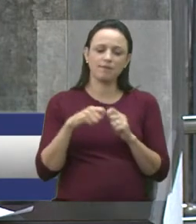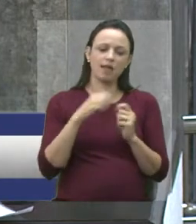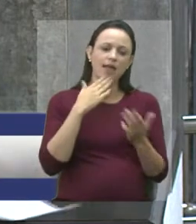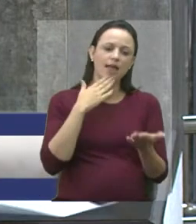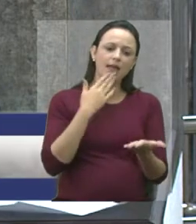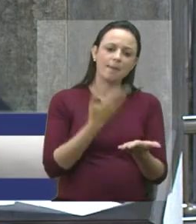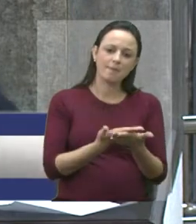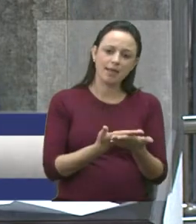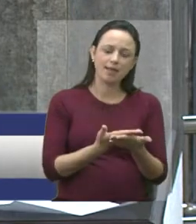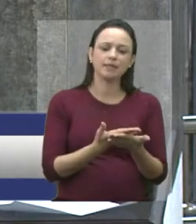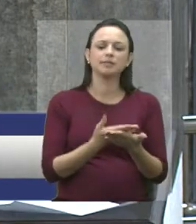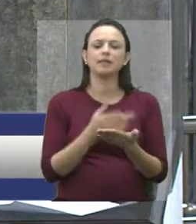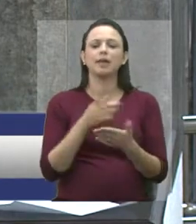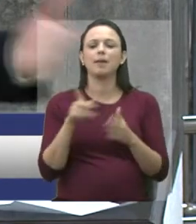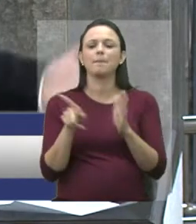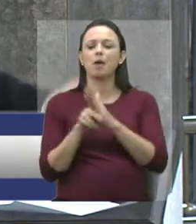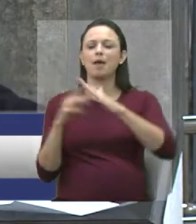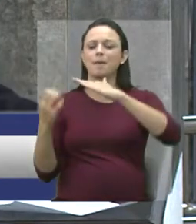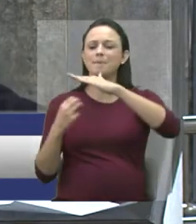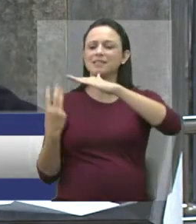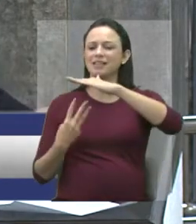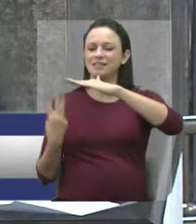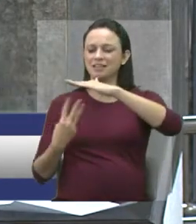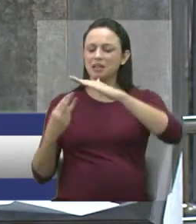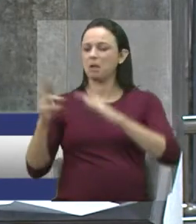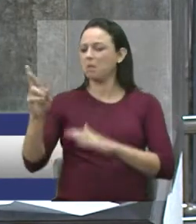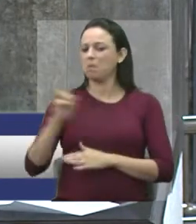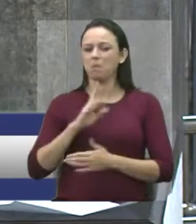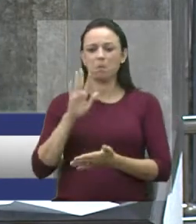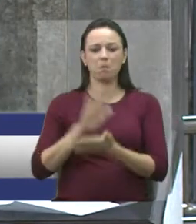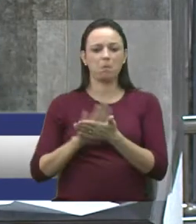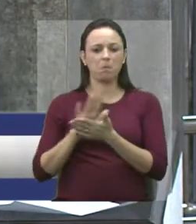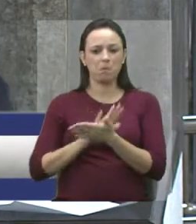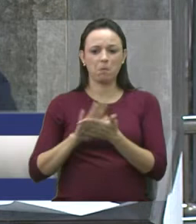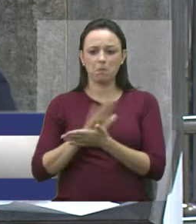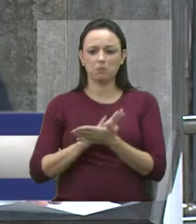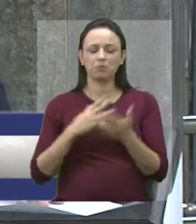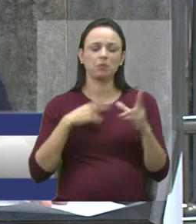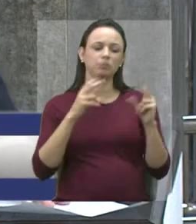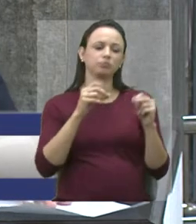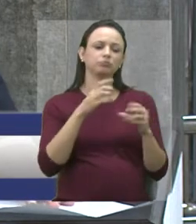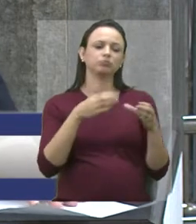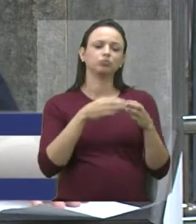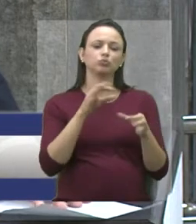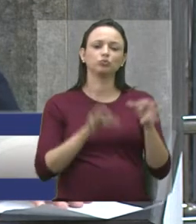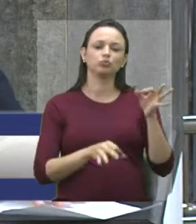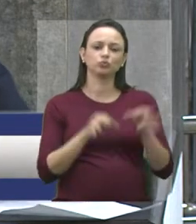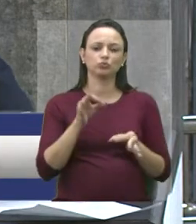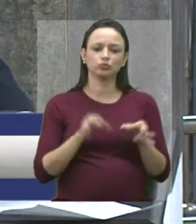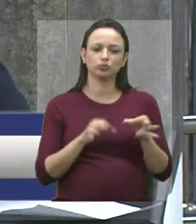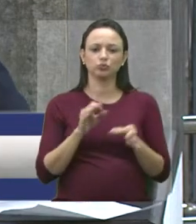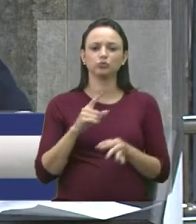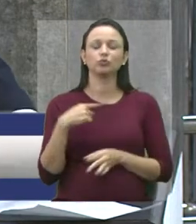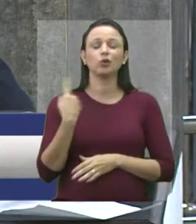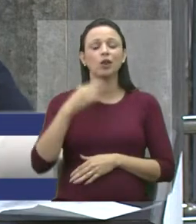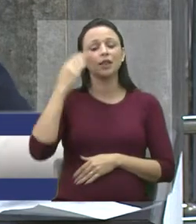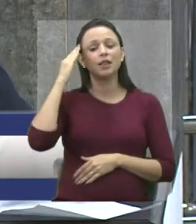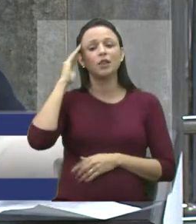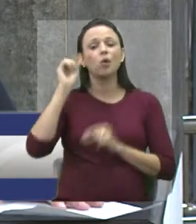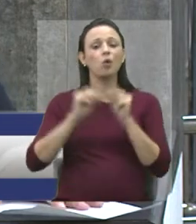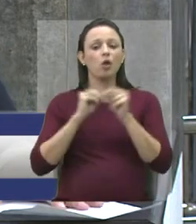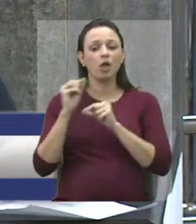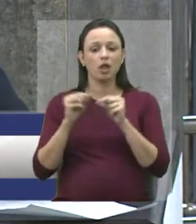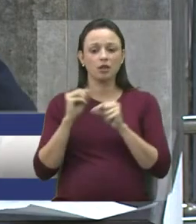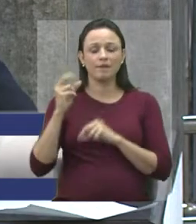requerimento numa terceirizada, não veio a resposta, conversei com o jurídico e nós entendemos que